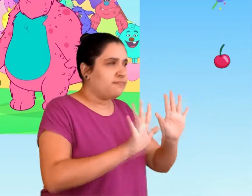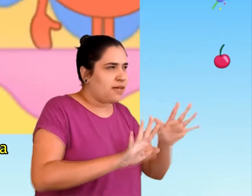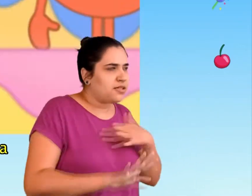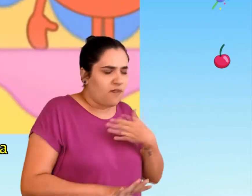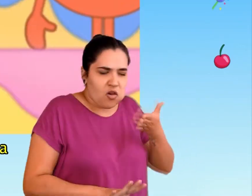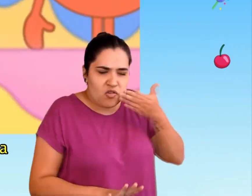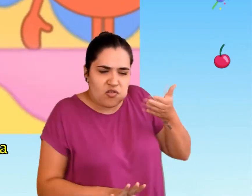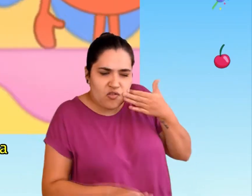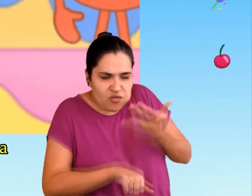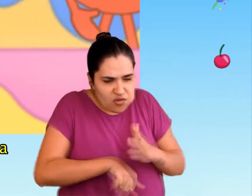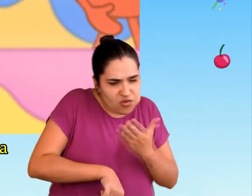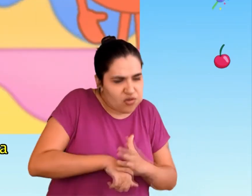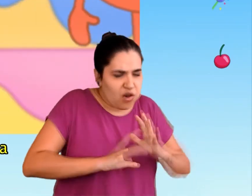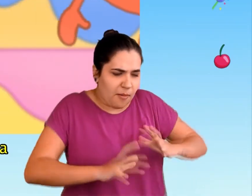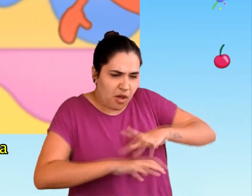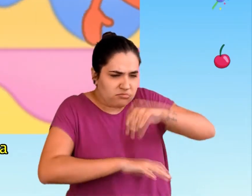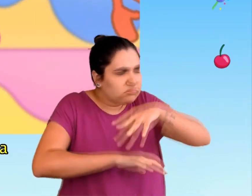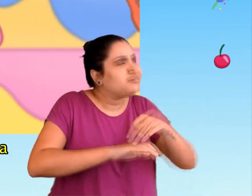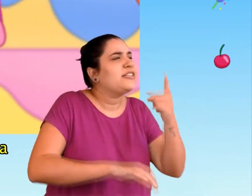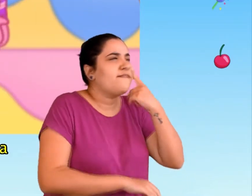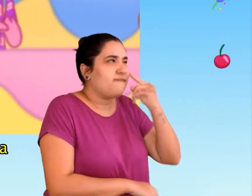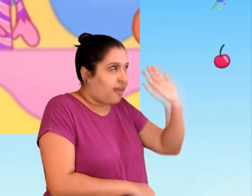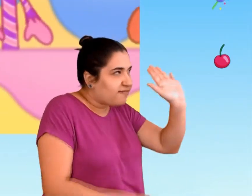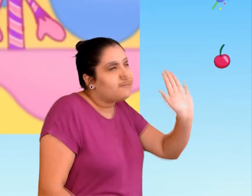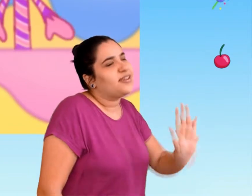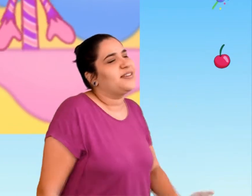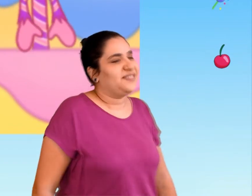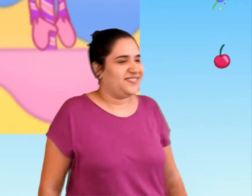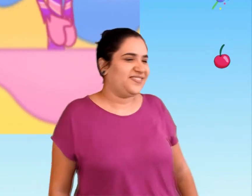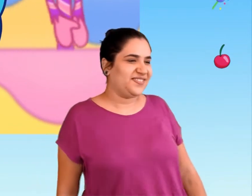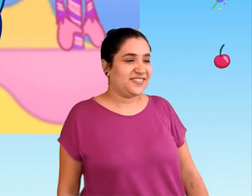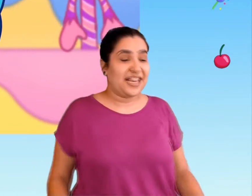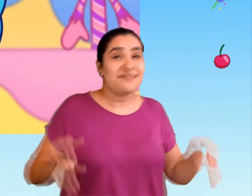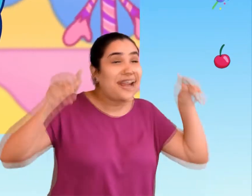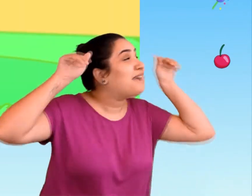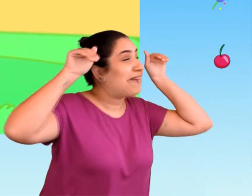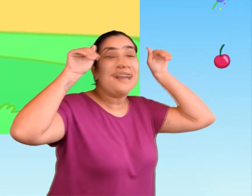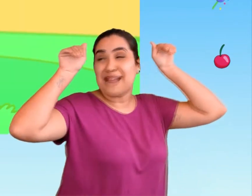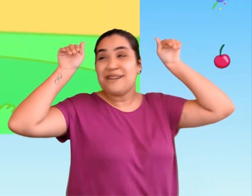diferente. Mas assim que eu pegar a manha do Monster Bola de pé, vocês vão ver.